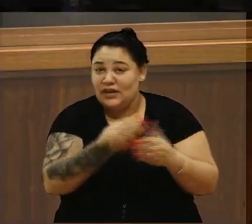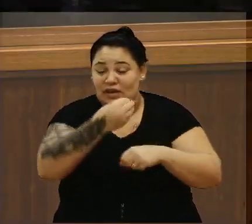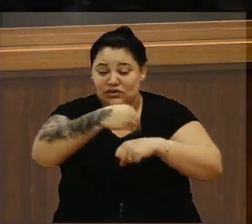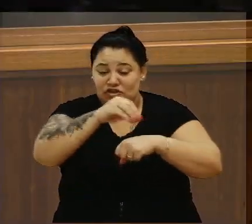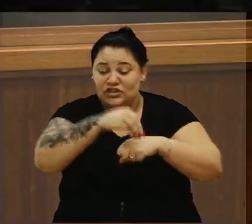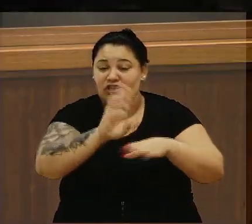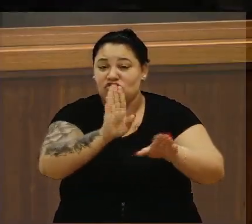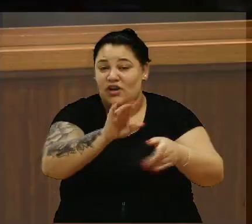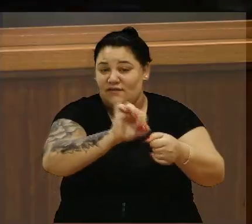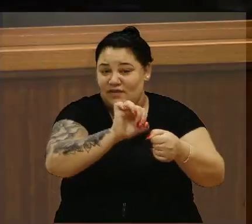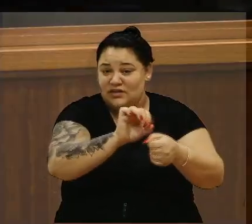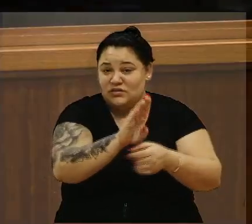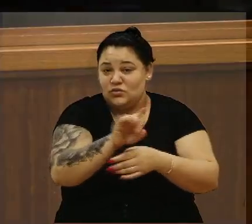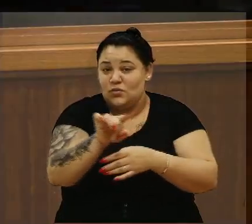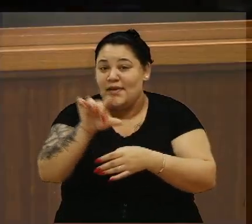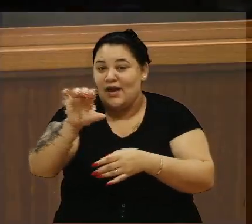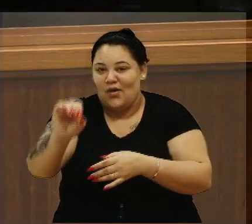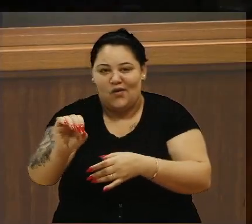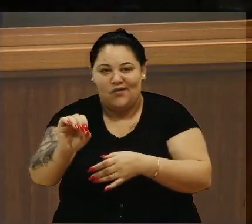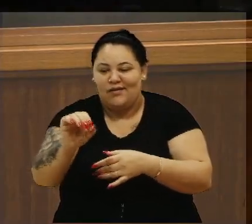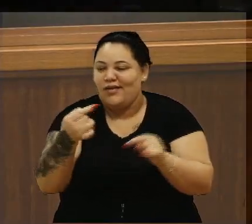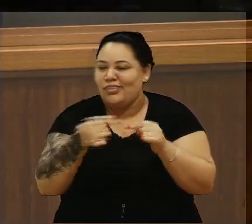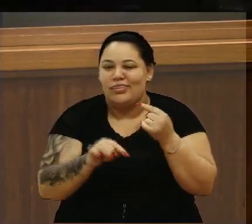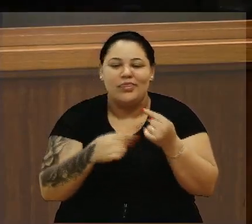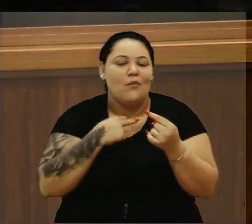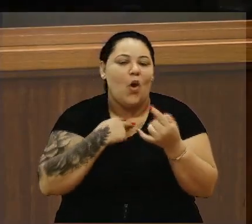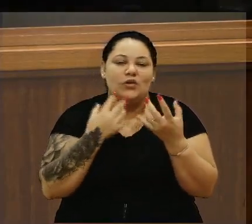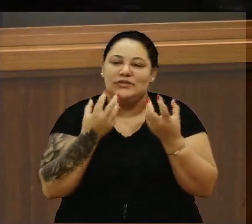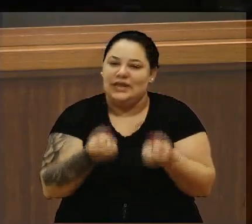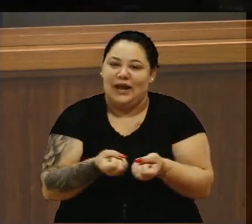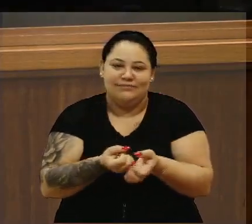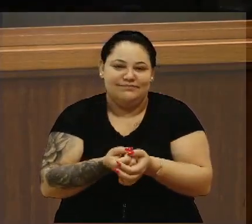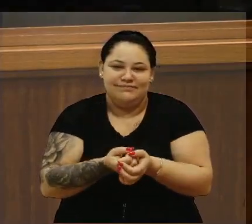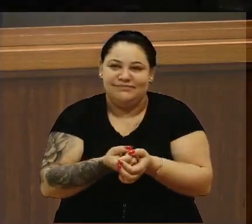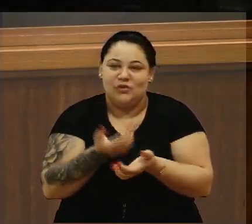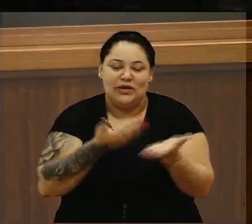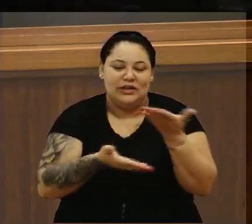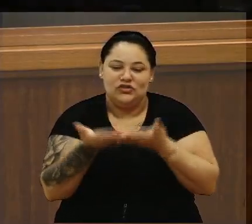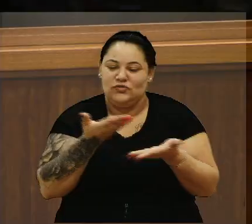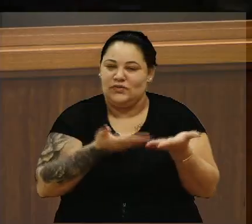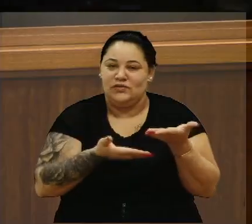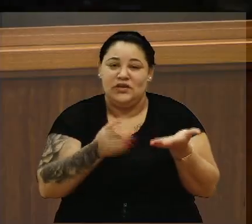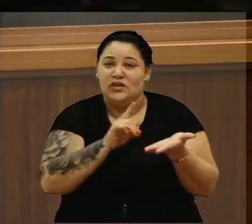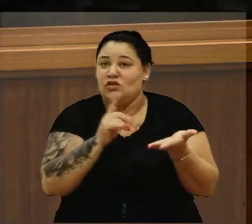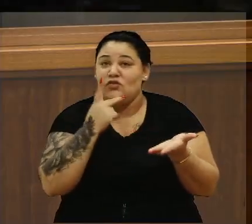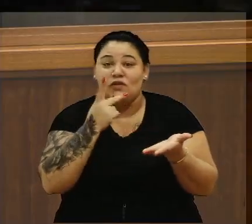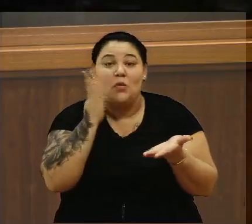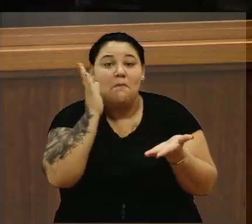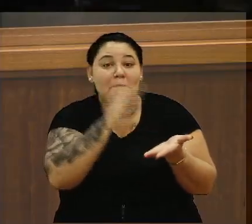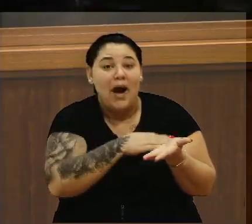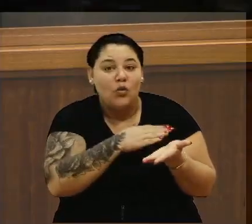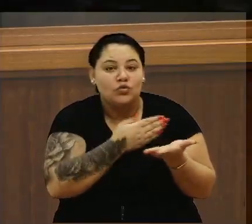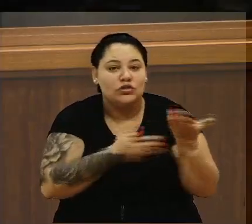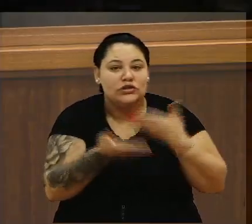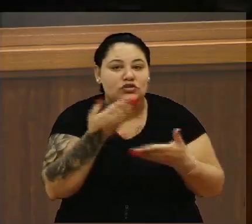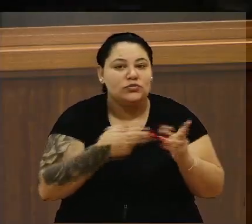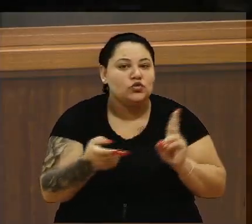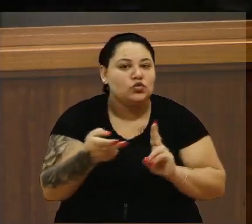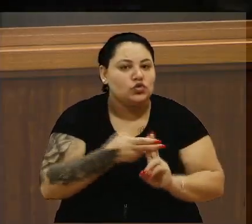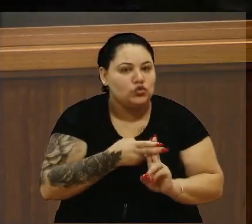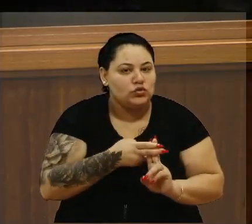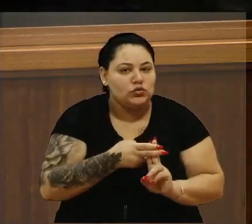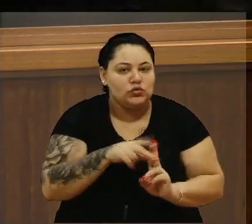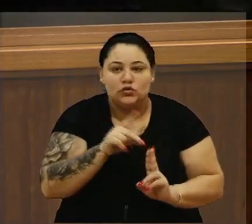de ocorrência, e isso é inadmissível, um atendimento desses, e eu não falo mal do atendimento do SUS, e muito menos